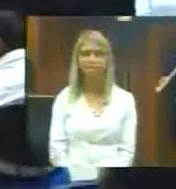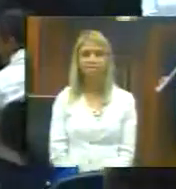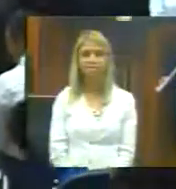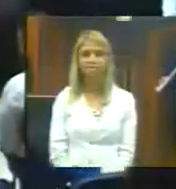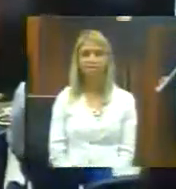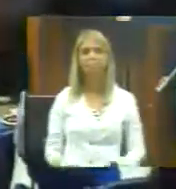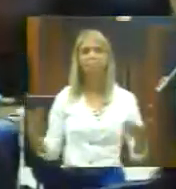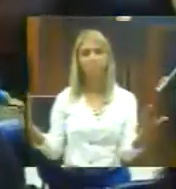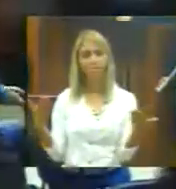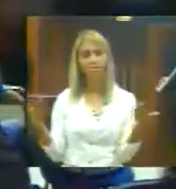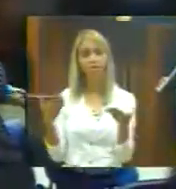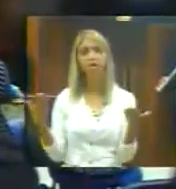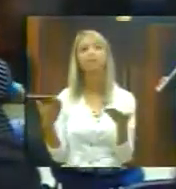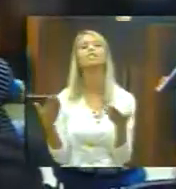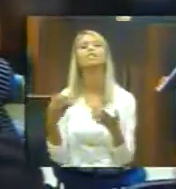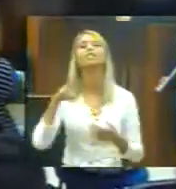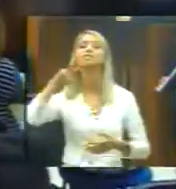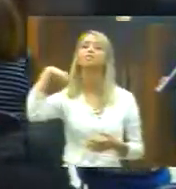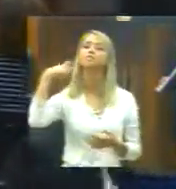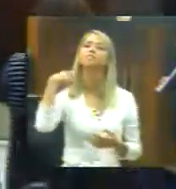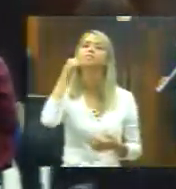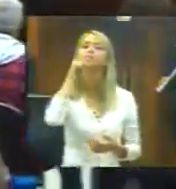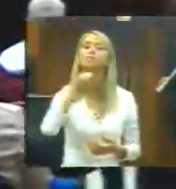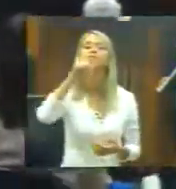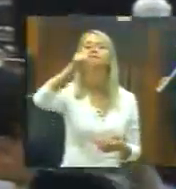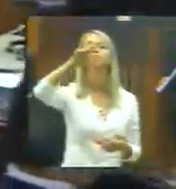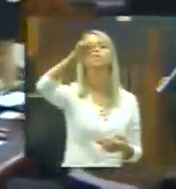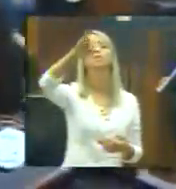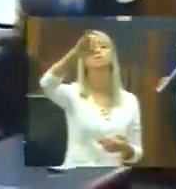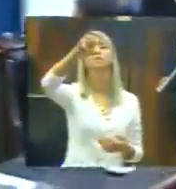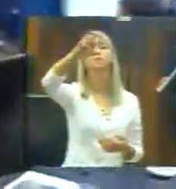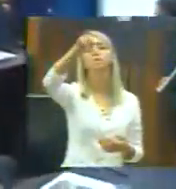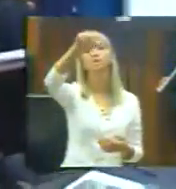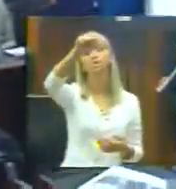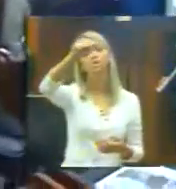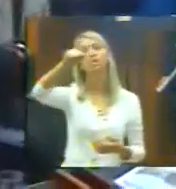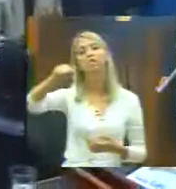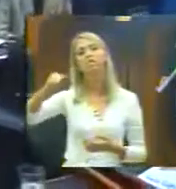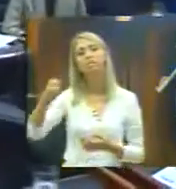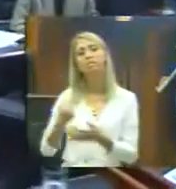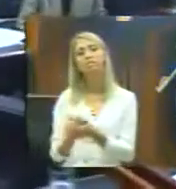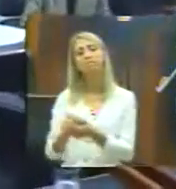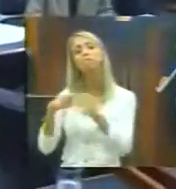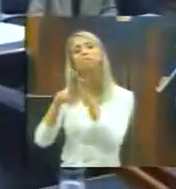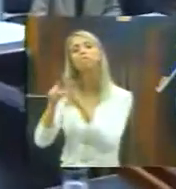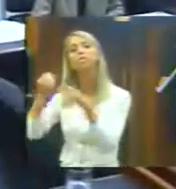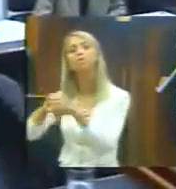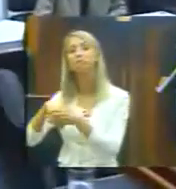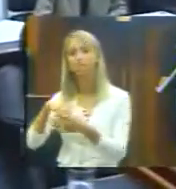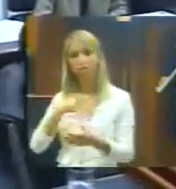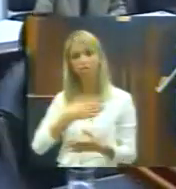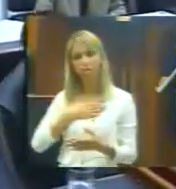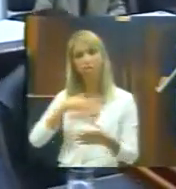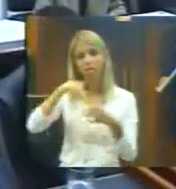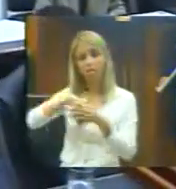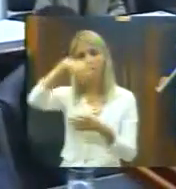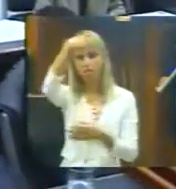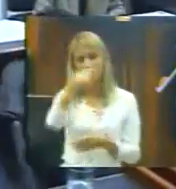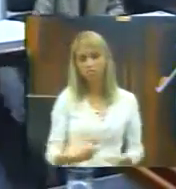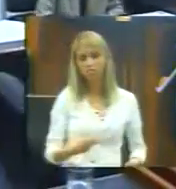Com a palavra, nossa nobre vereadora Nívia Maria Silva Santos. Nívia Maria, voto em mim mesma para